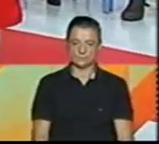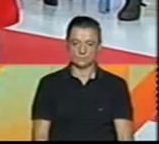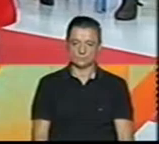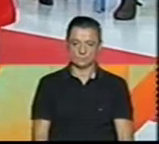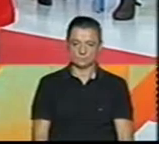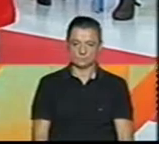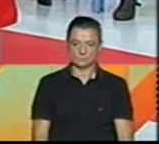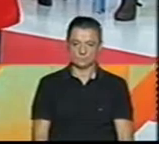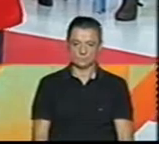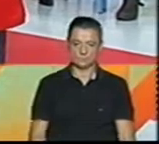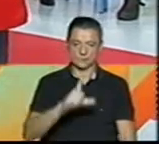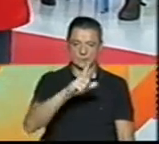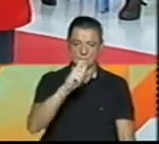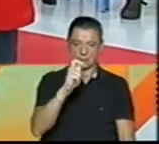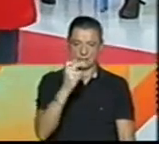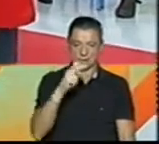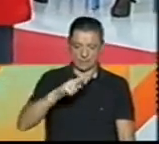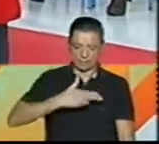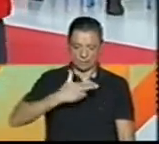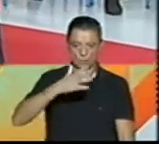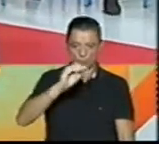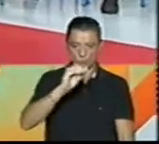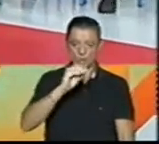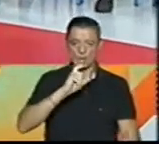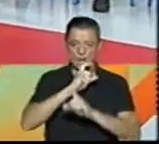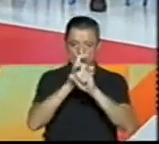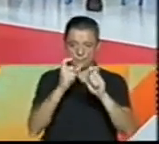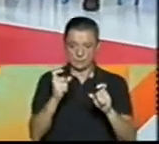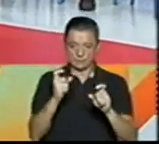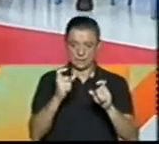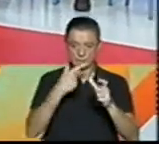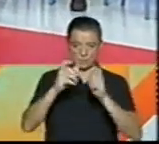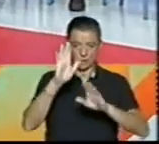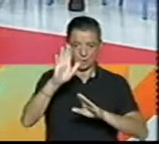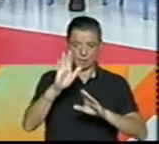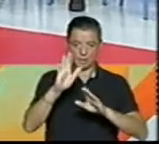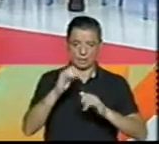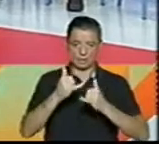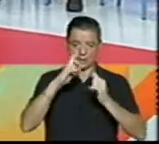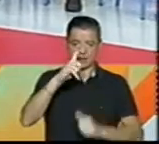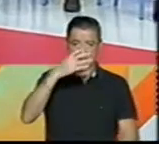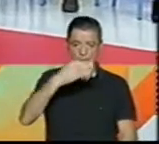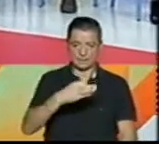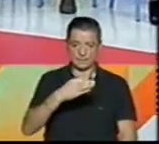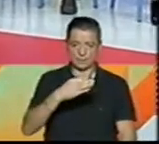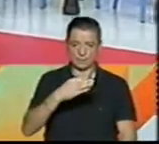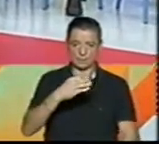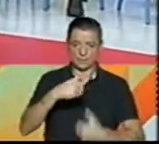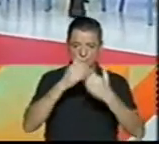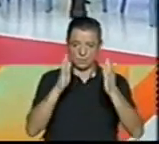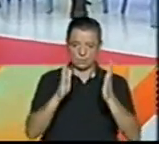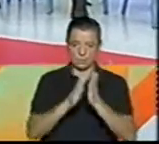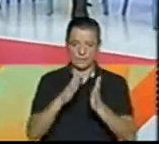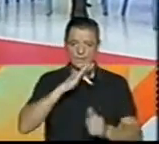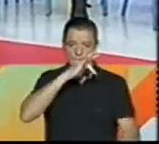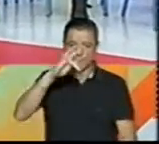O veredicto do Leandro. Enquanto nós alertamos os nossos telespectadores para o seguinte, a RTP está à procura por todo o país